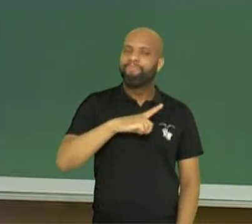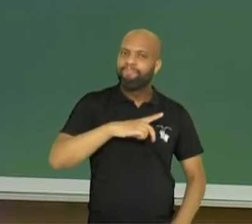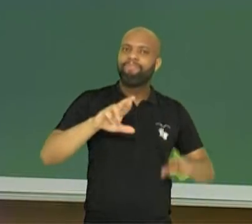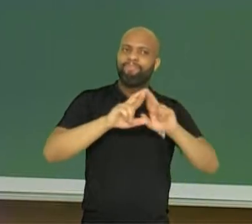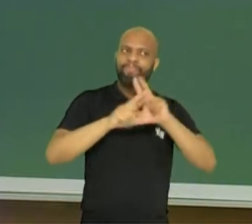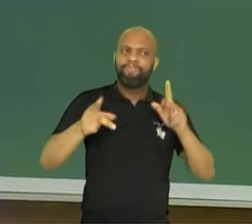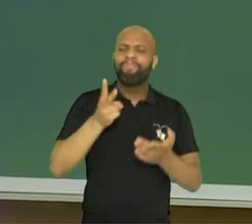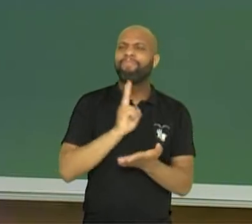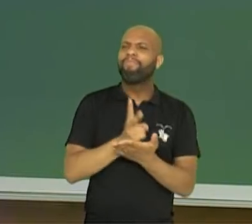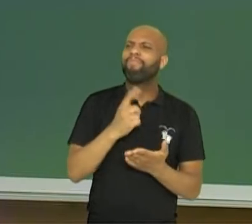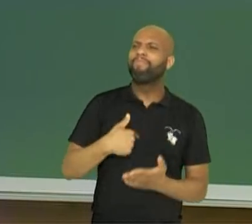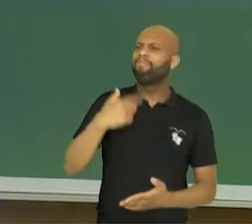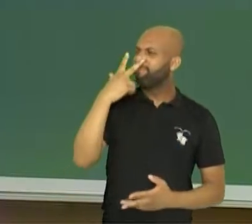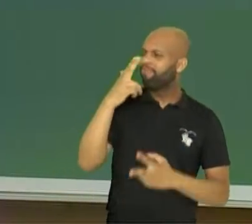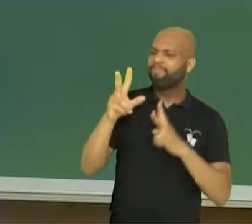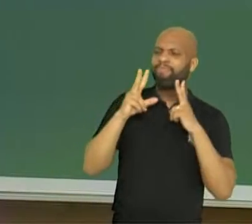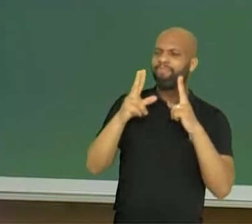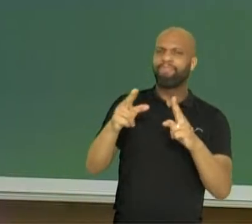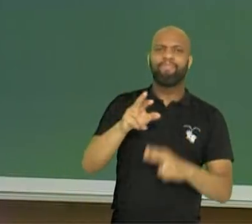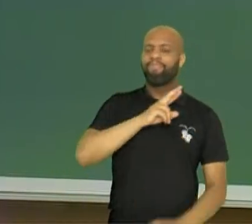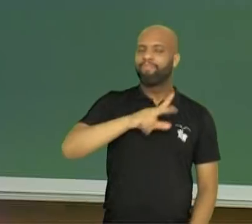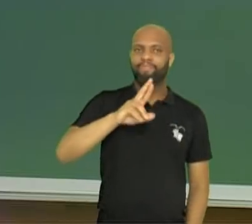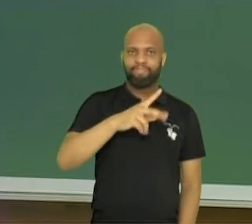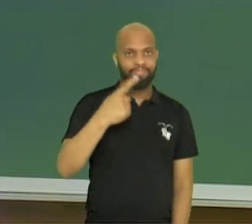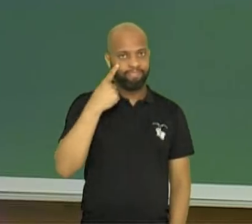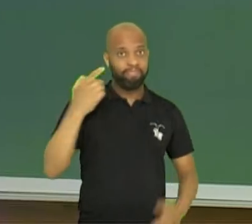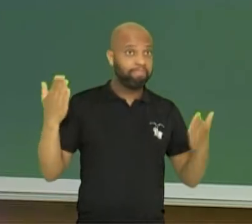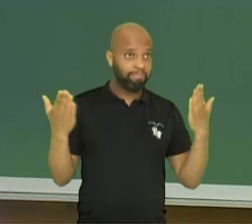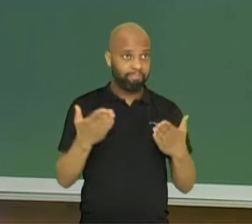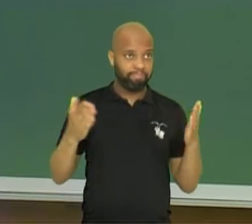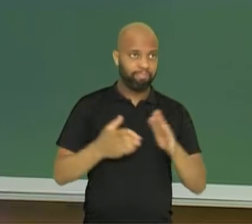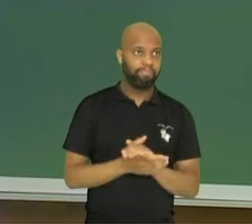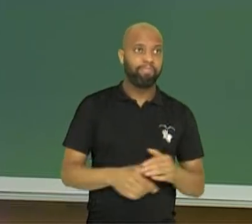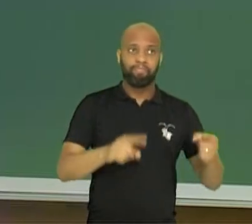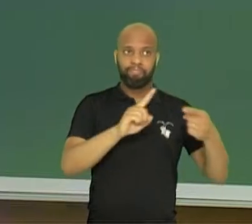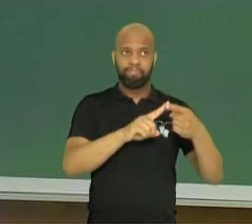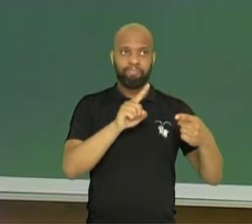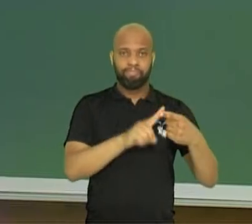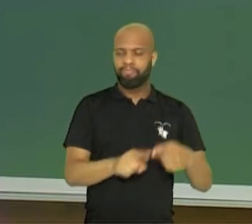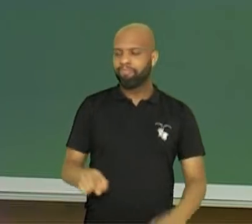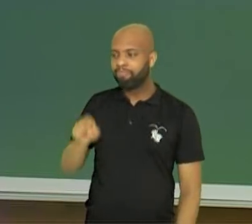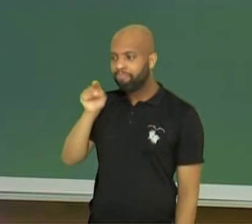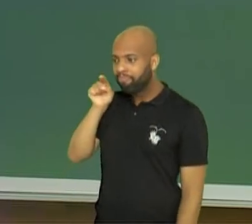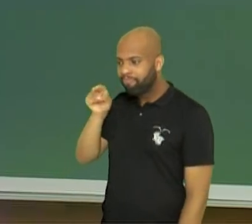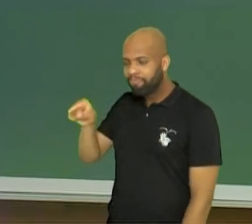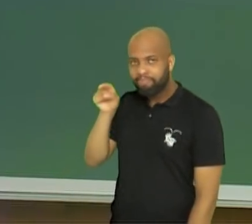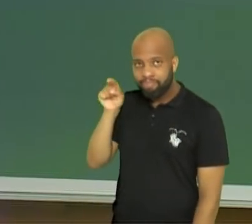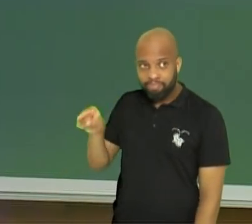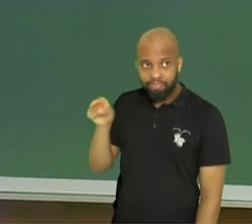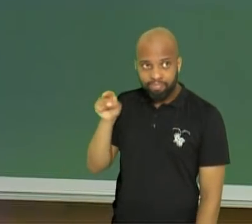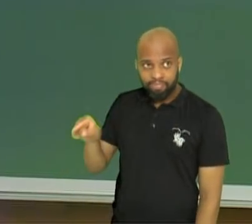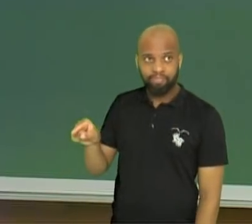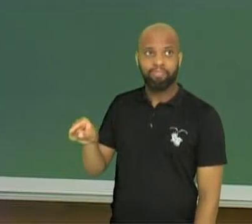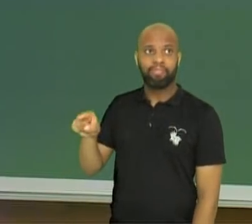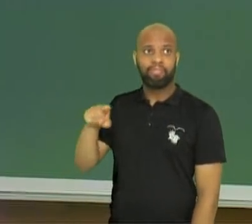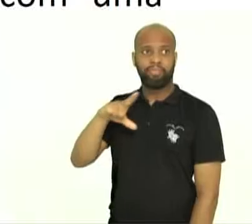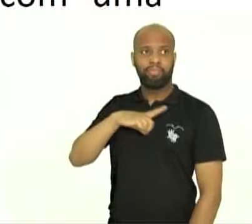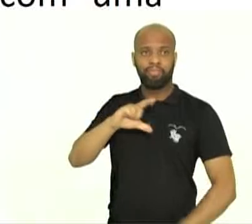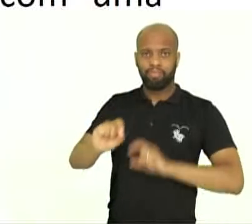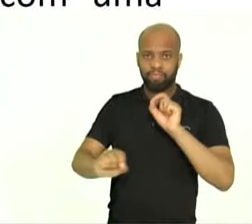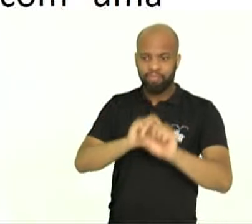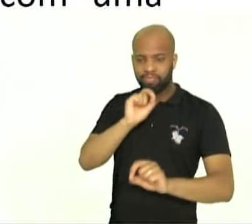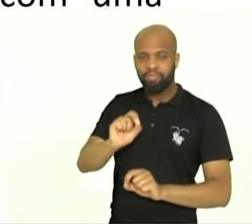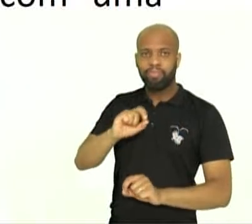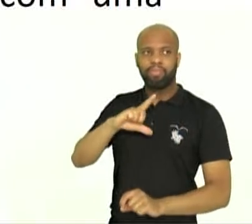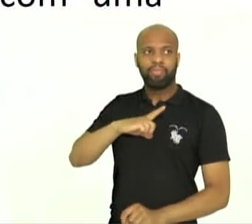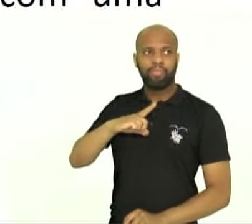Não, professora, eu sempre achei que fosse tudo igual. Vamos conhecer então? Letra A. Será que a diferença é que a charge